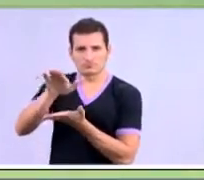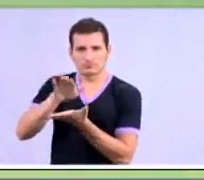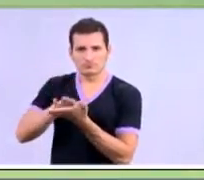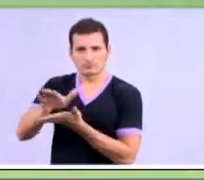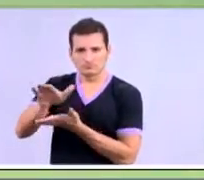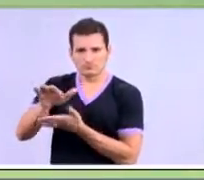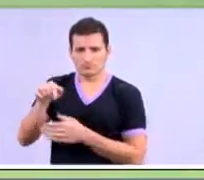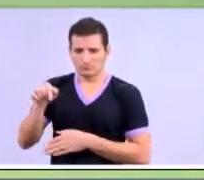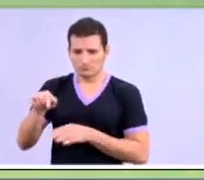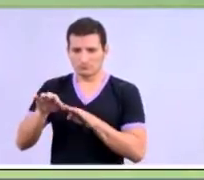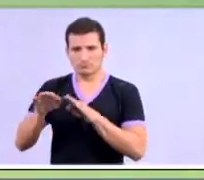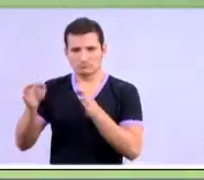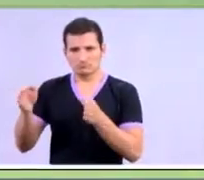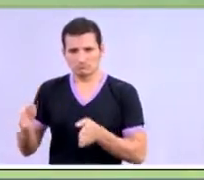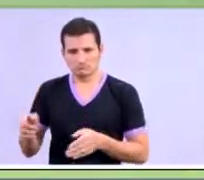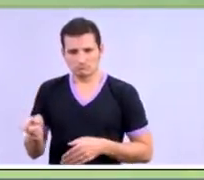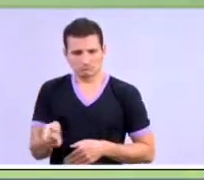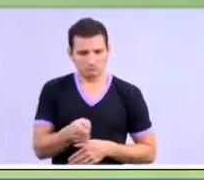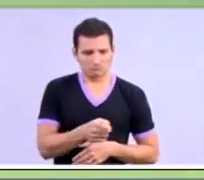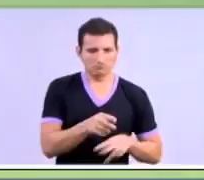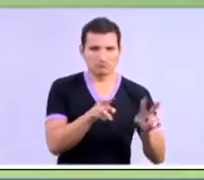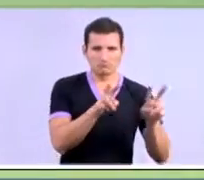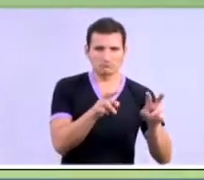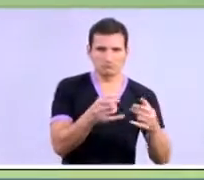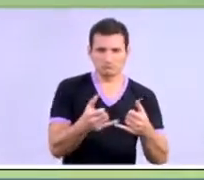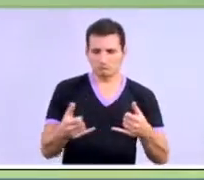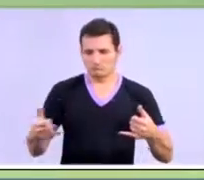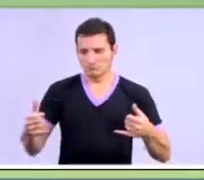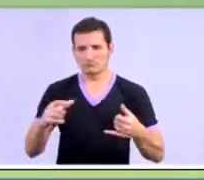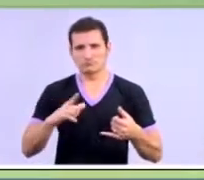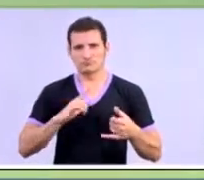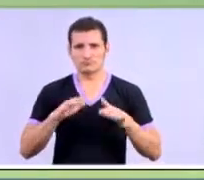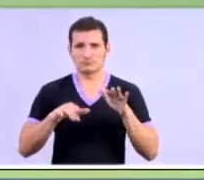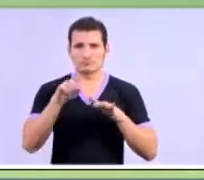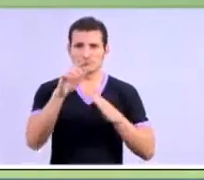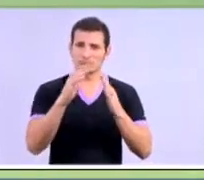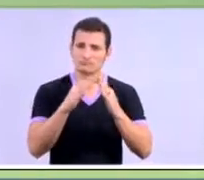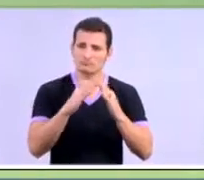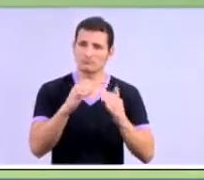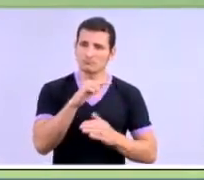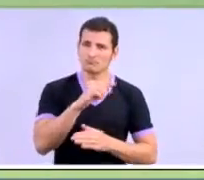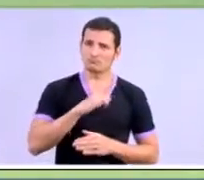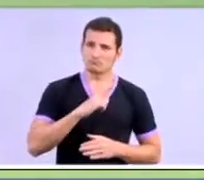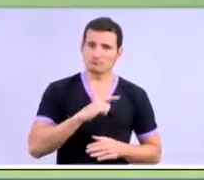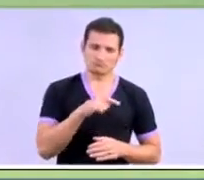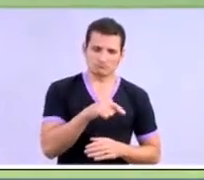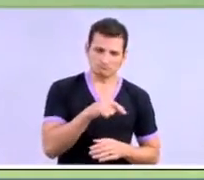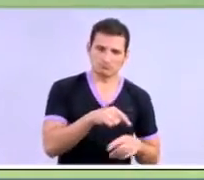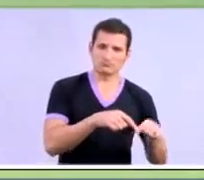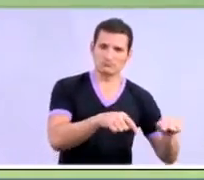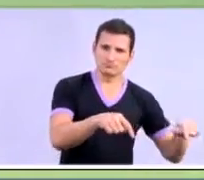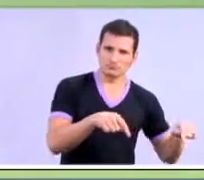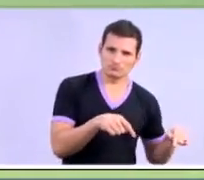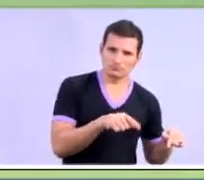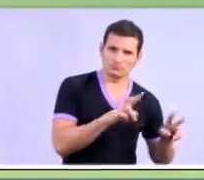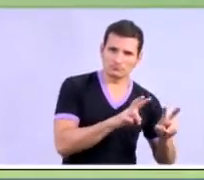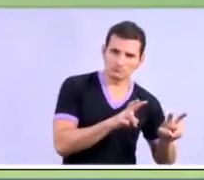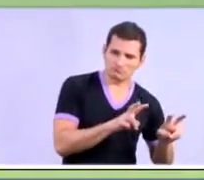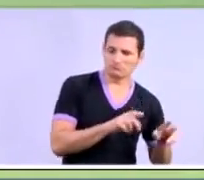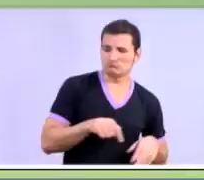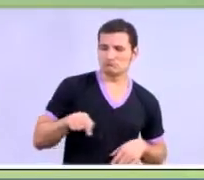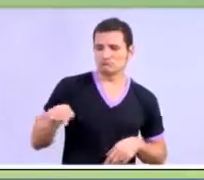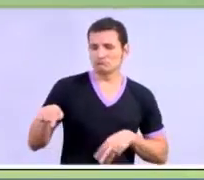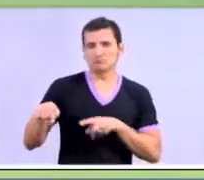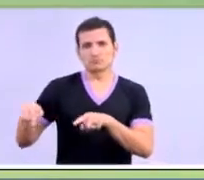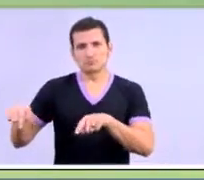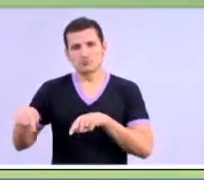outro computador. Às vezes você tem em casa aí um computador na sala com uma impressora e no quarto tem outro computador, você quer